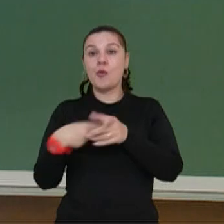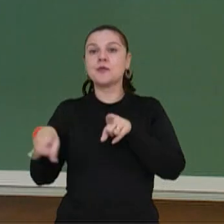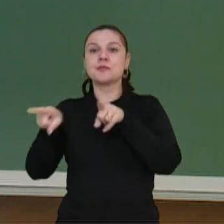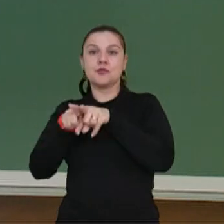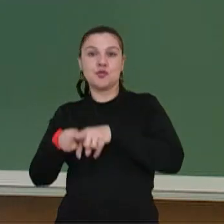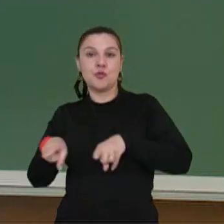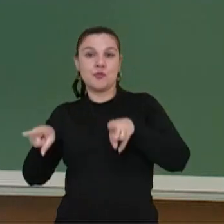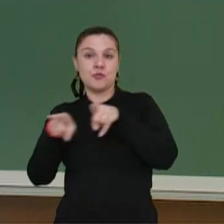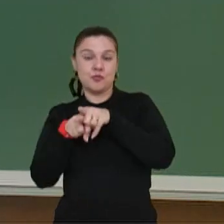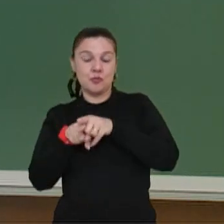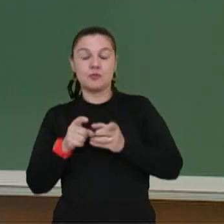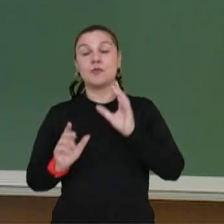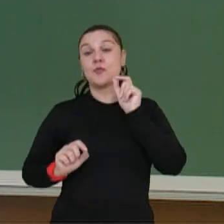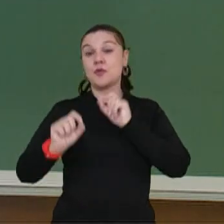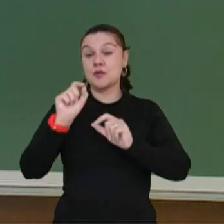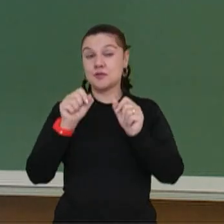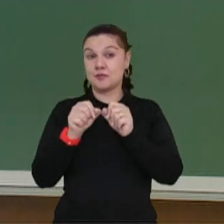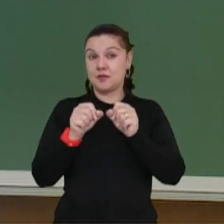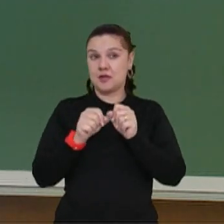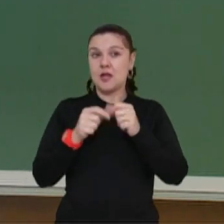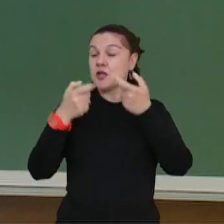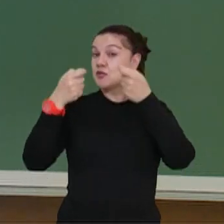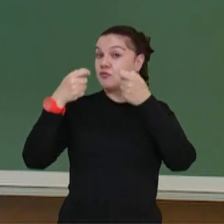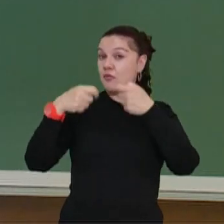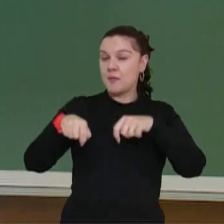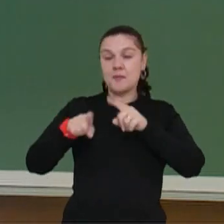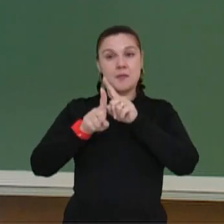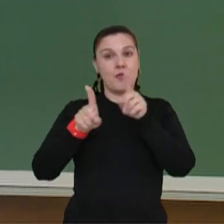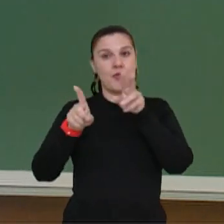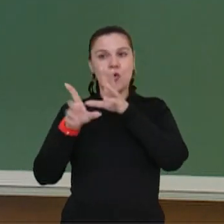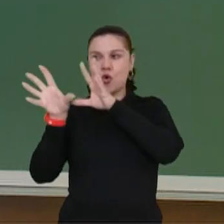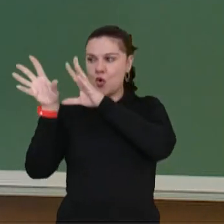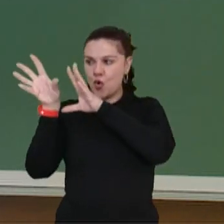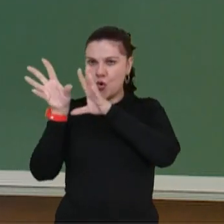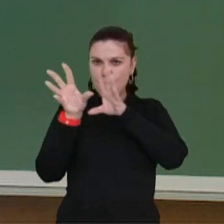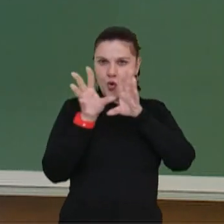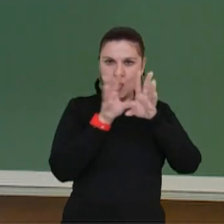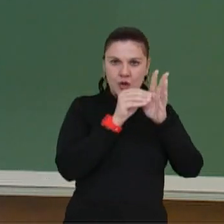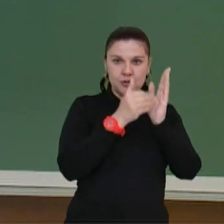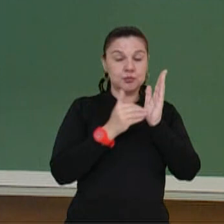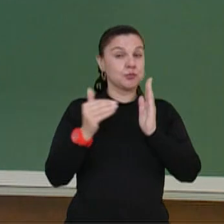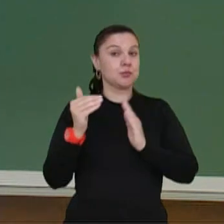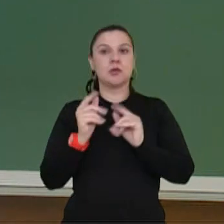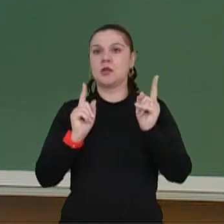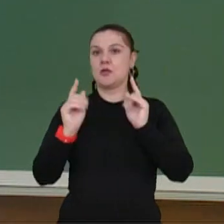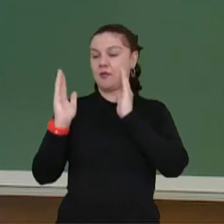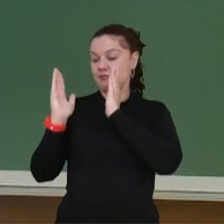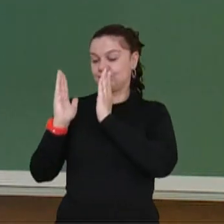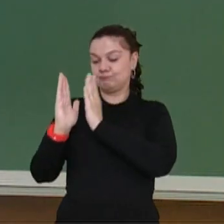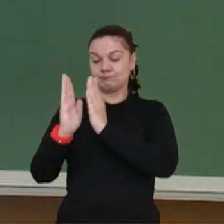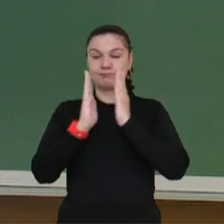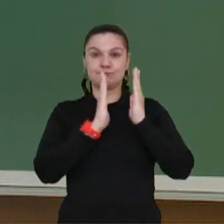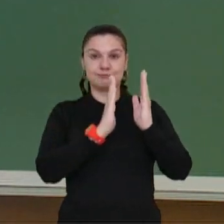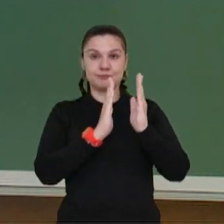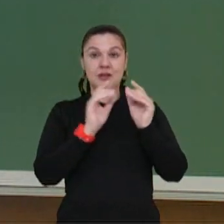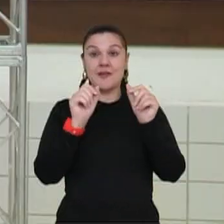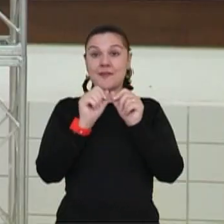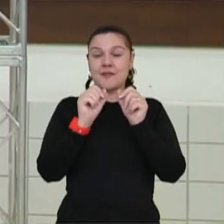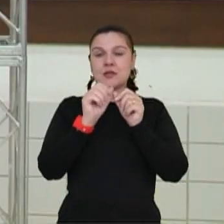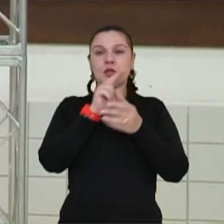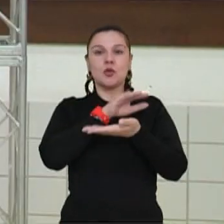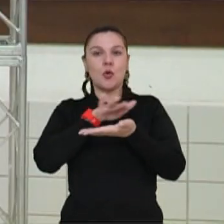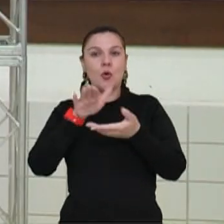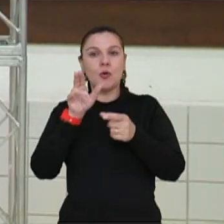ou seja, colocar a frequência de cada um, a gente não vai anotar todos os números. A gente vai fazer diferente. A gente vai fazer uma